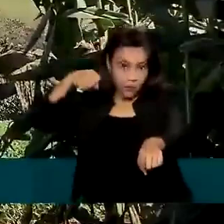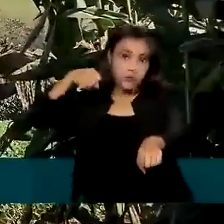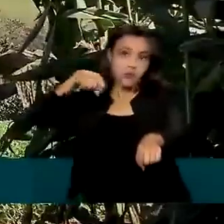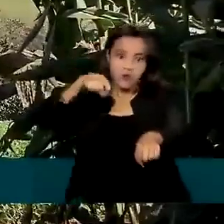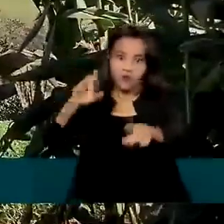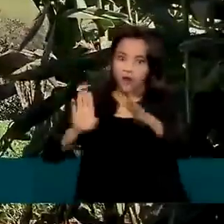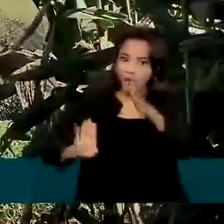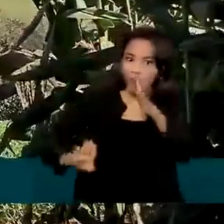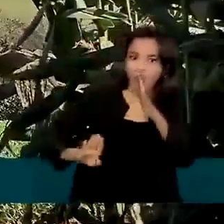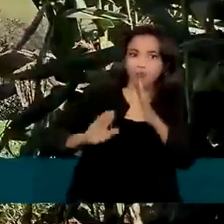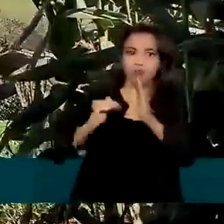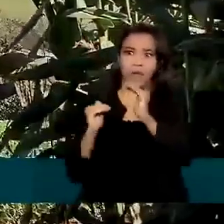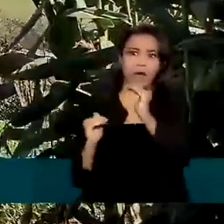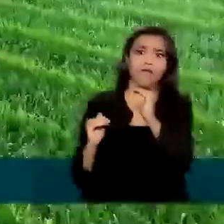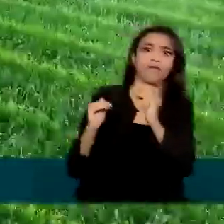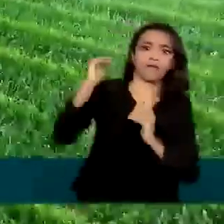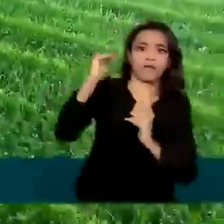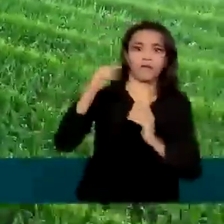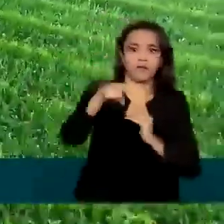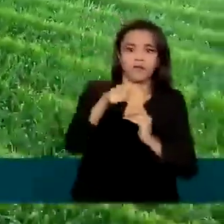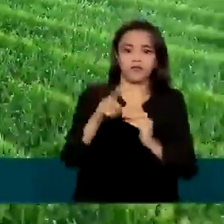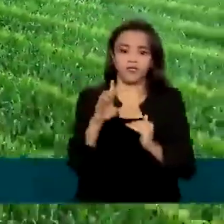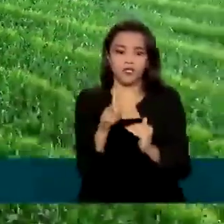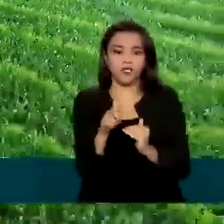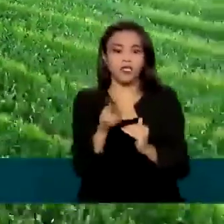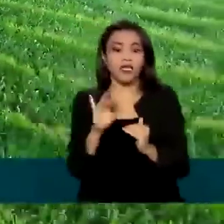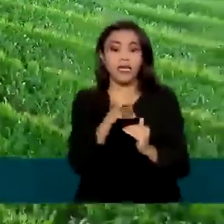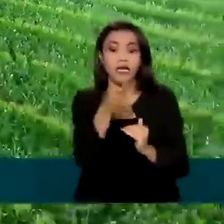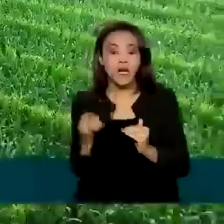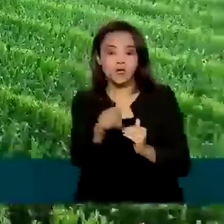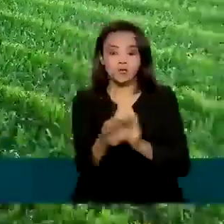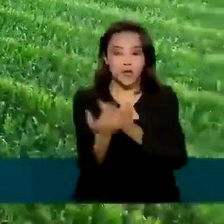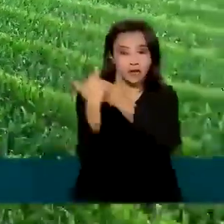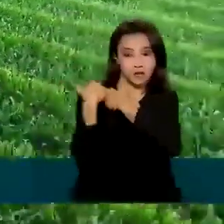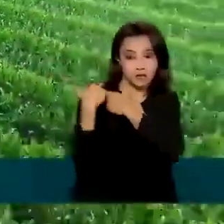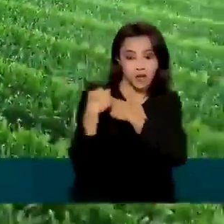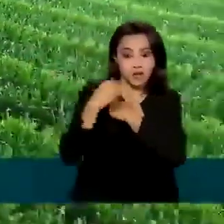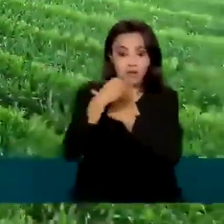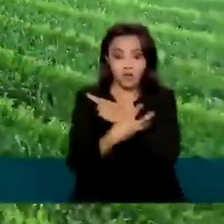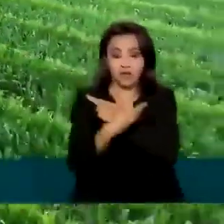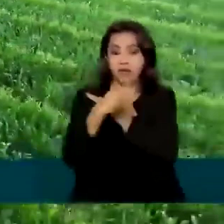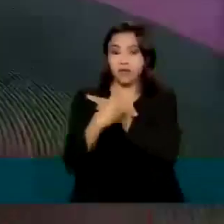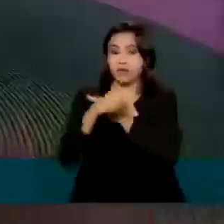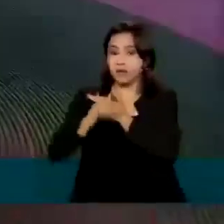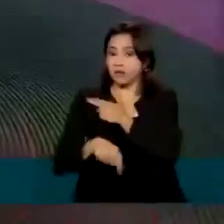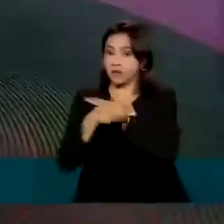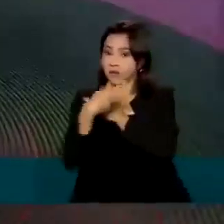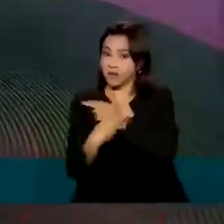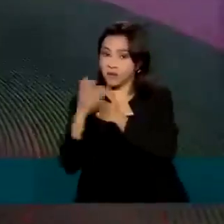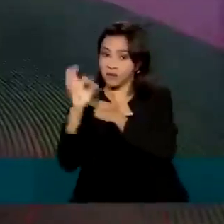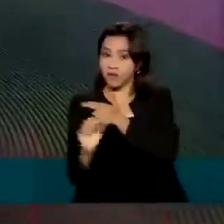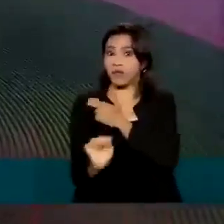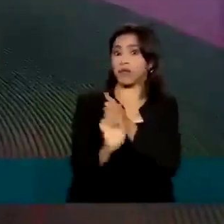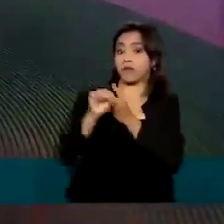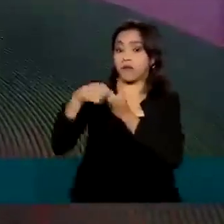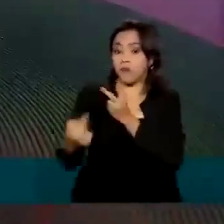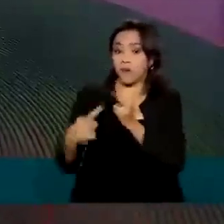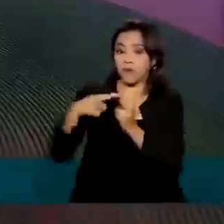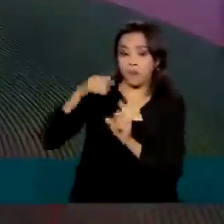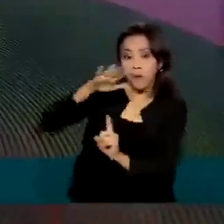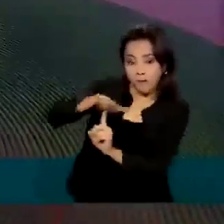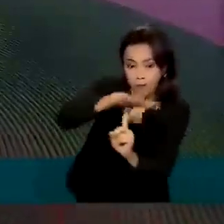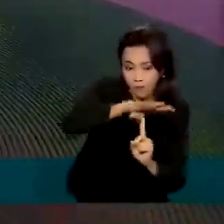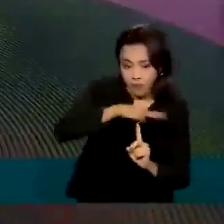maior produtor Nacional de grãos responsável por 30,3 por cento depois veio Paraná